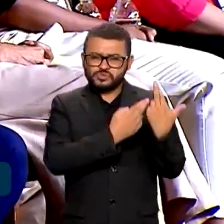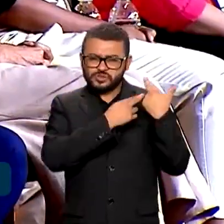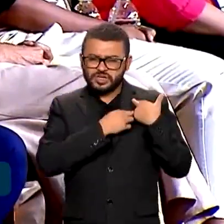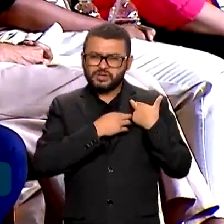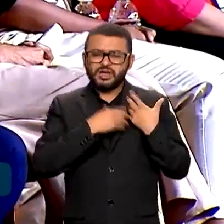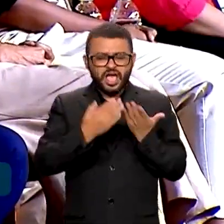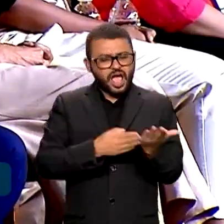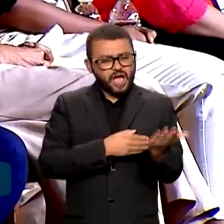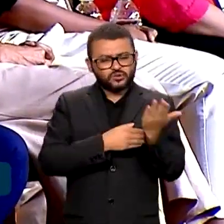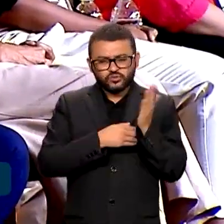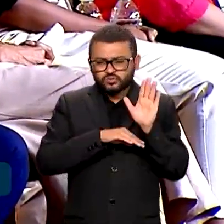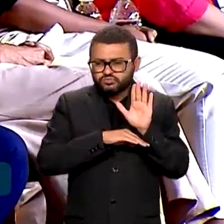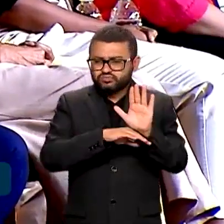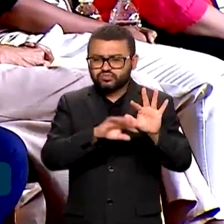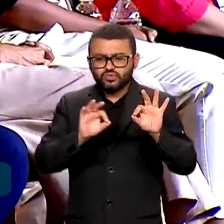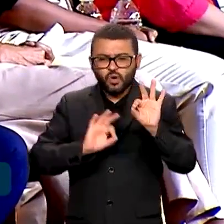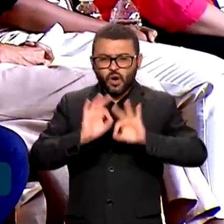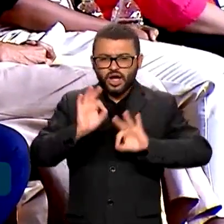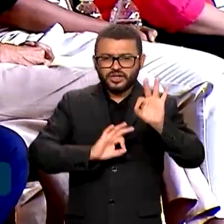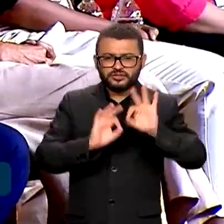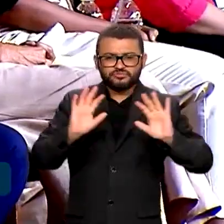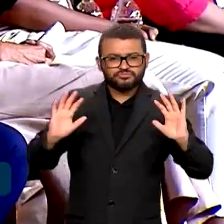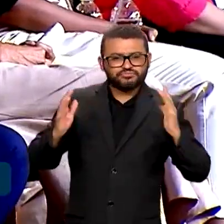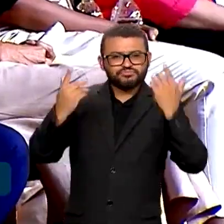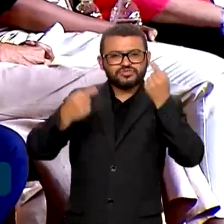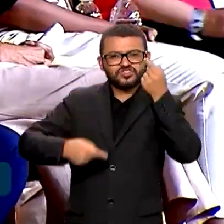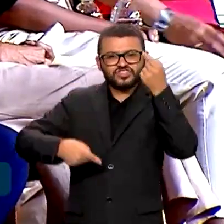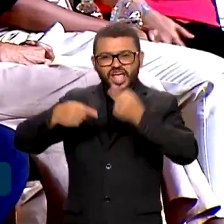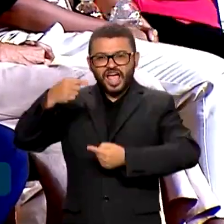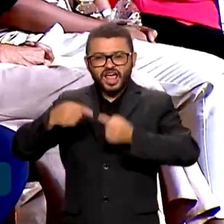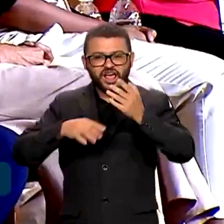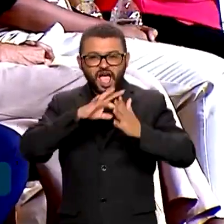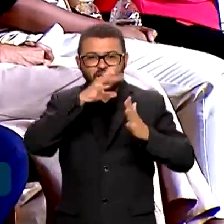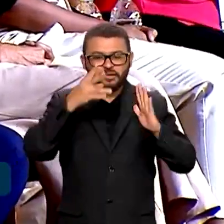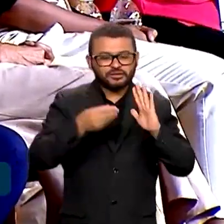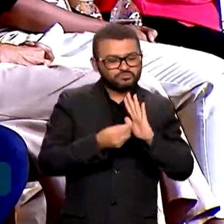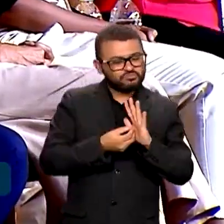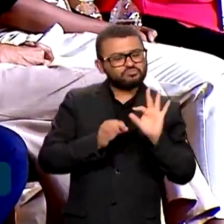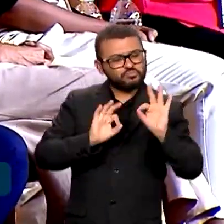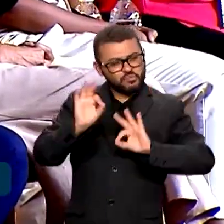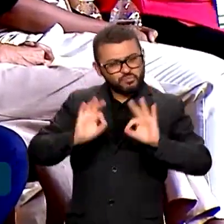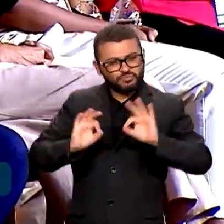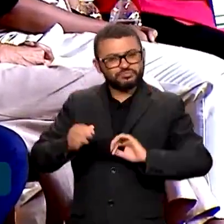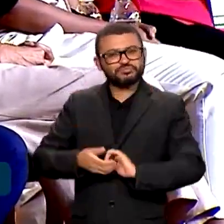a fazer esse gigante Diálogos da Amazônia.